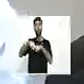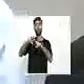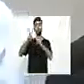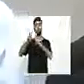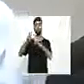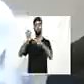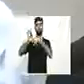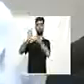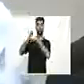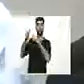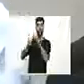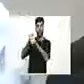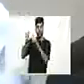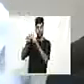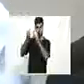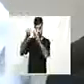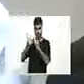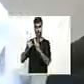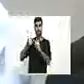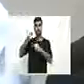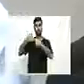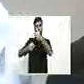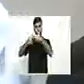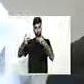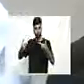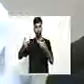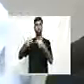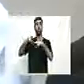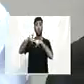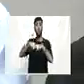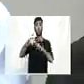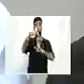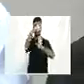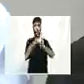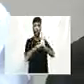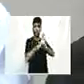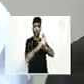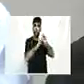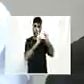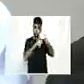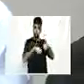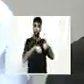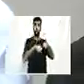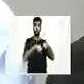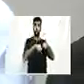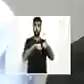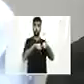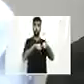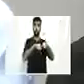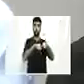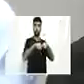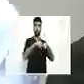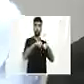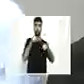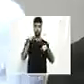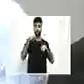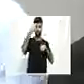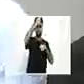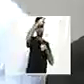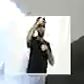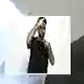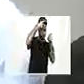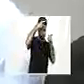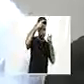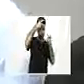respeito a resíduos sólidos e a prefeitura nesse projeto de lei autoriza então a cat Celebrar